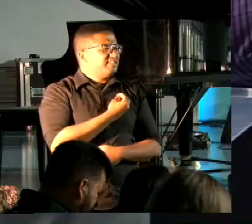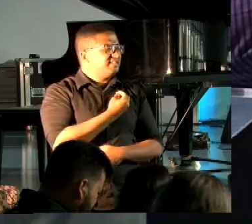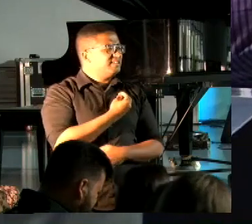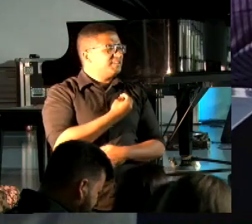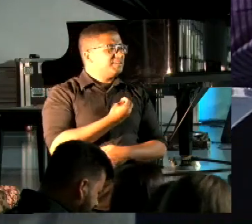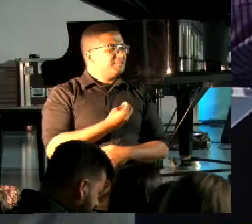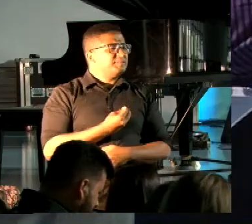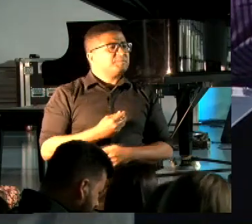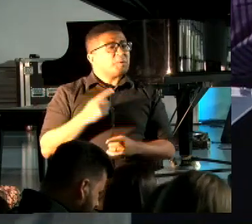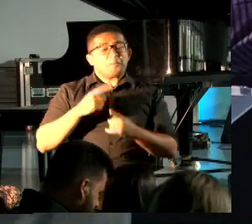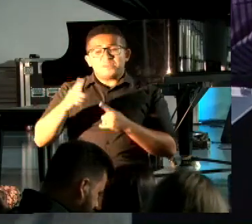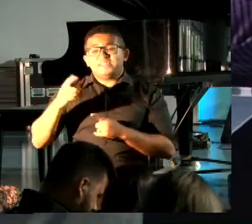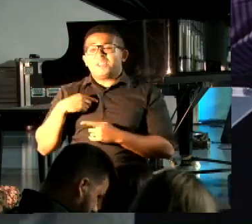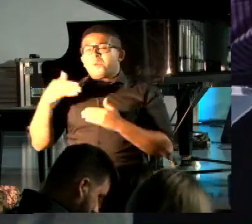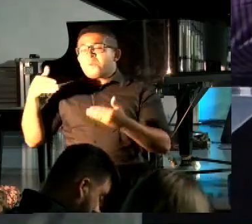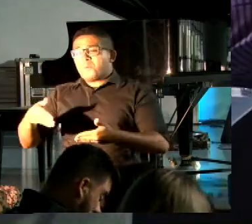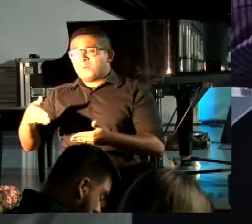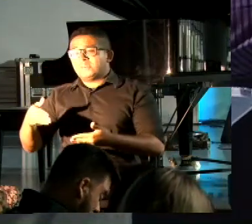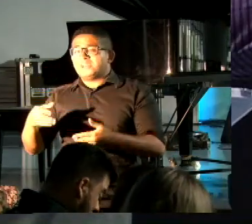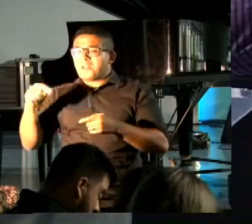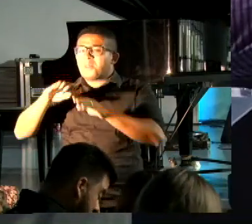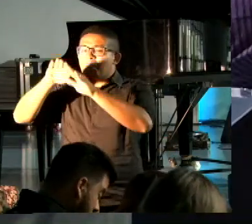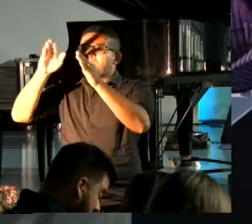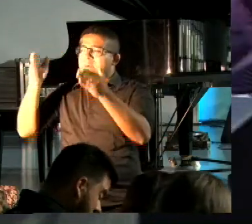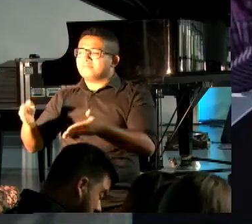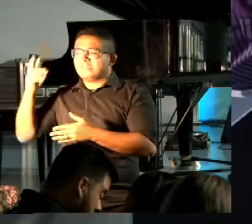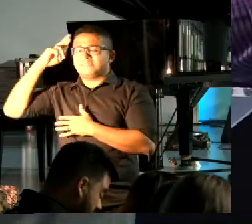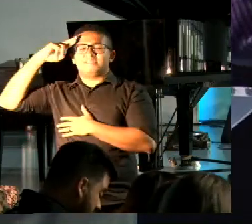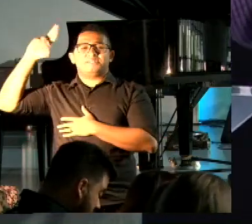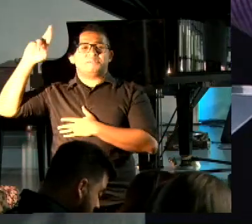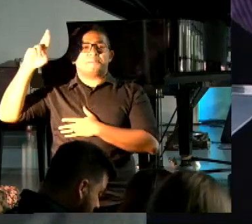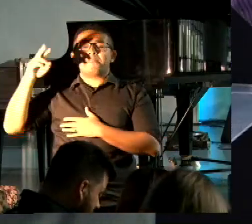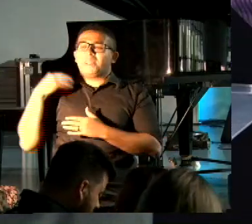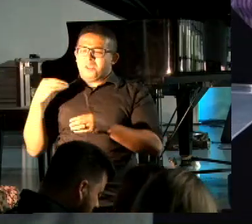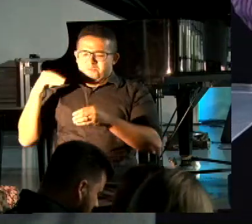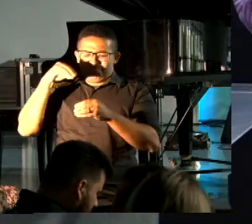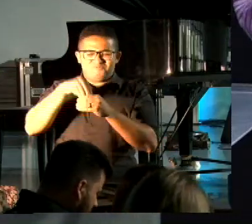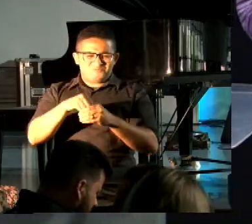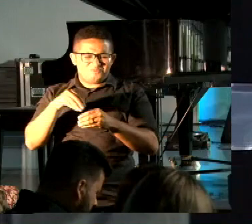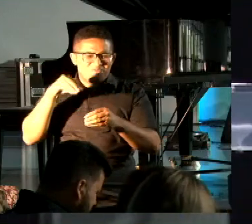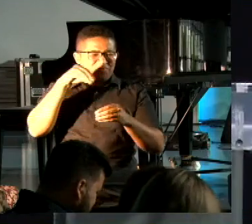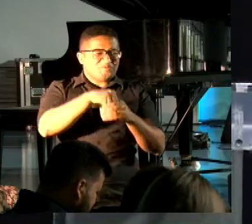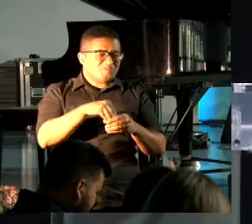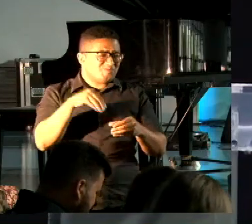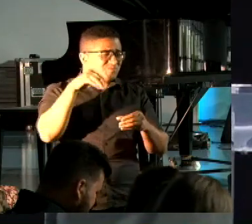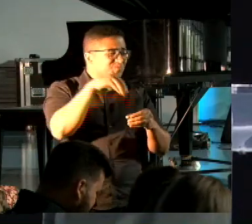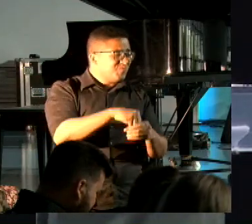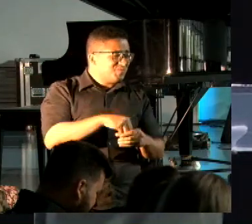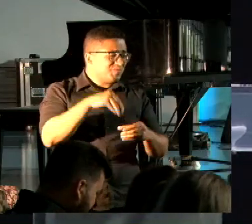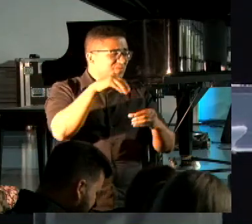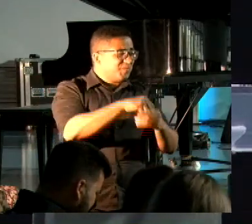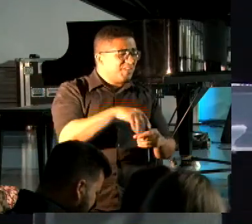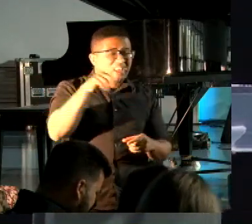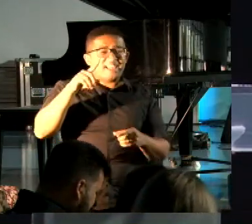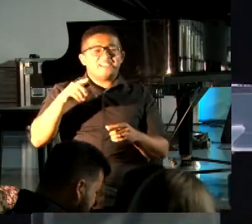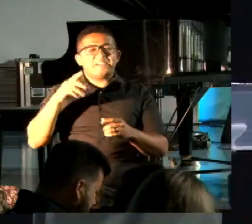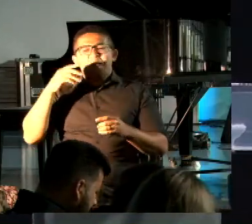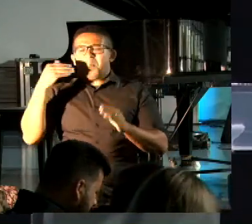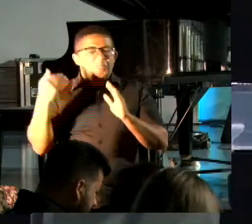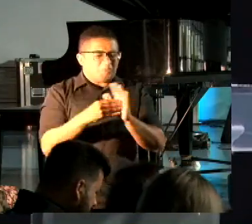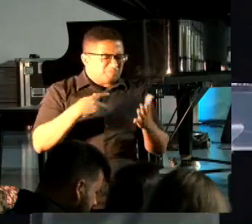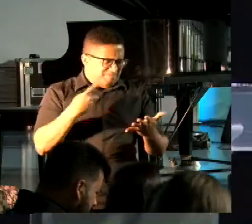vida. Por isso hoje no altar, Senhor, eu deposito, Senhor, aquilo que te